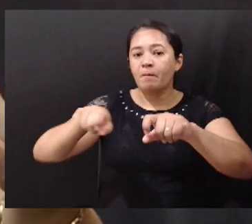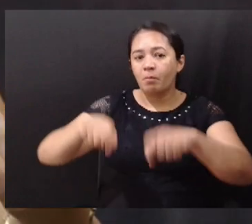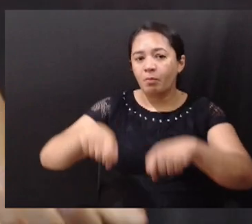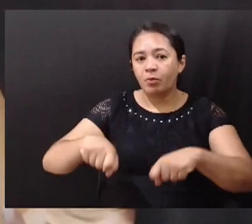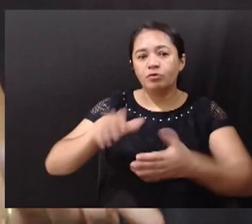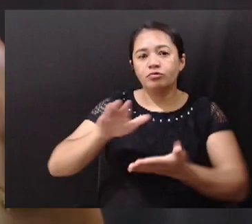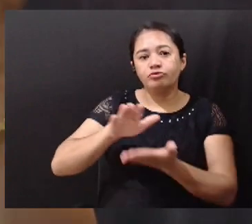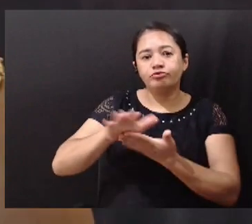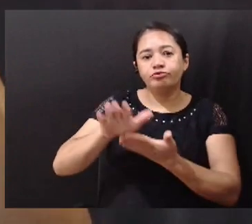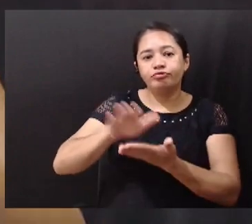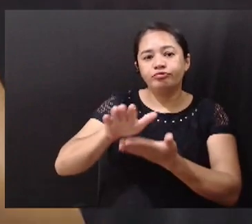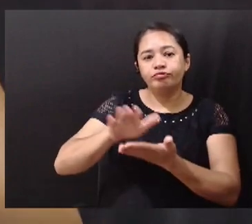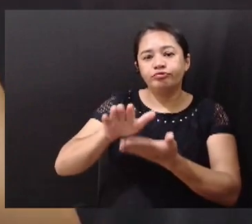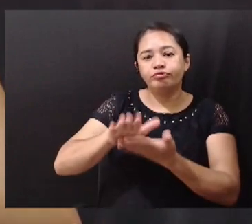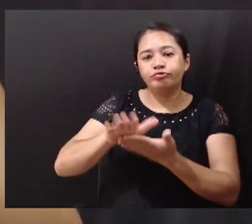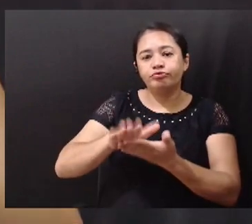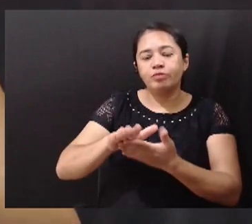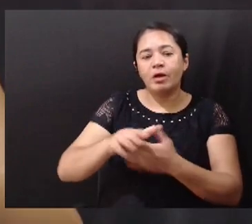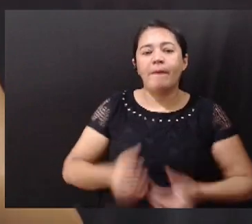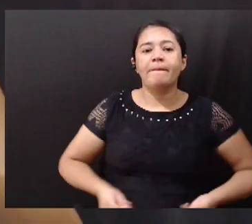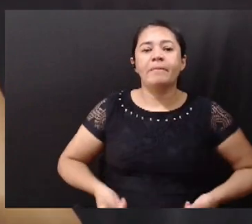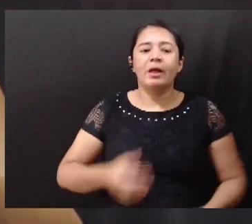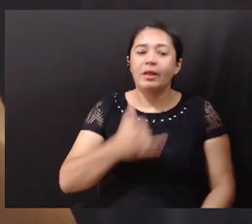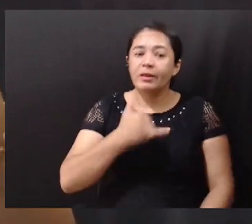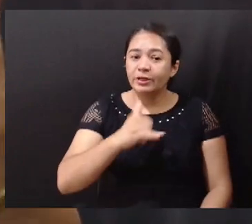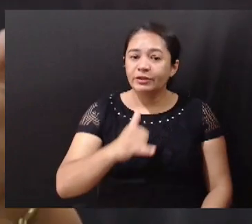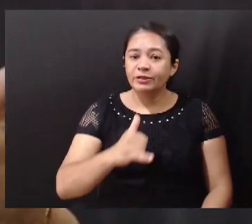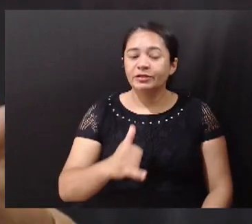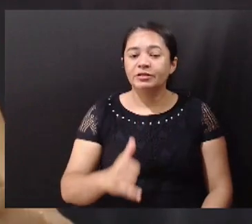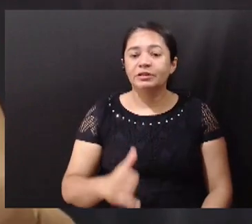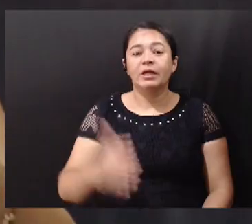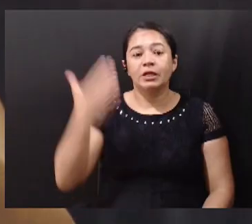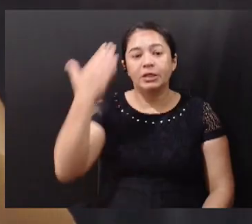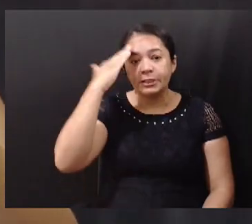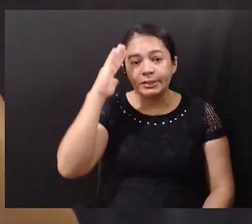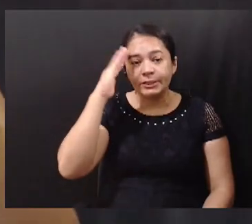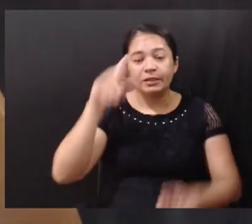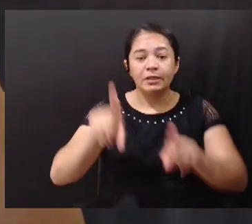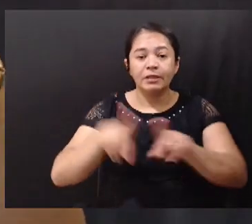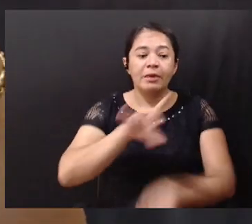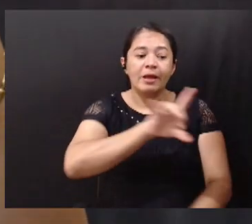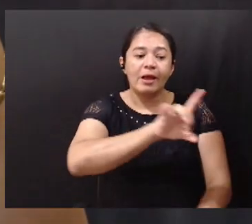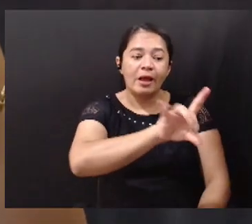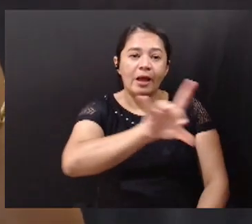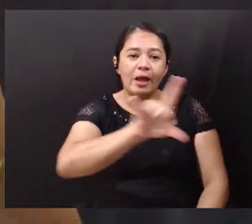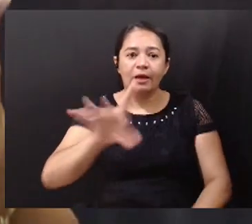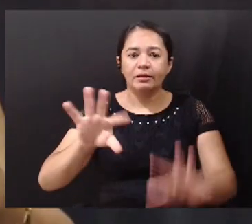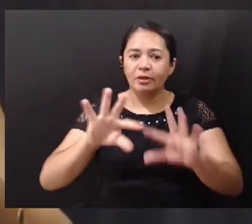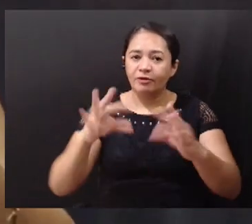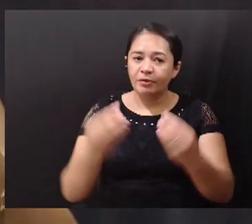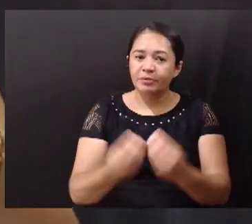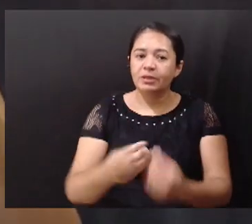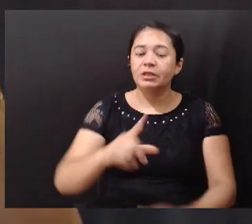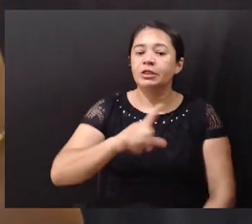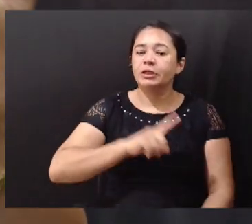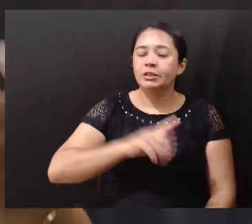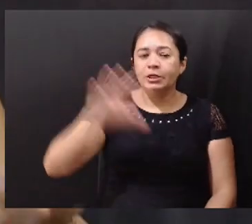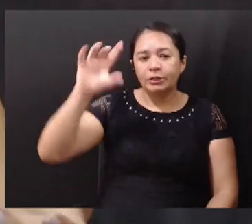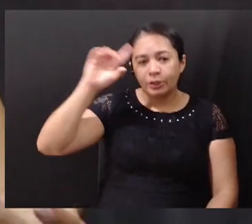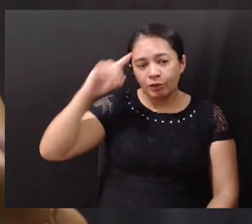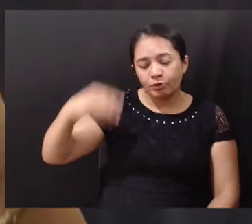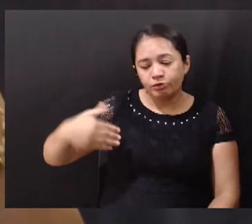energia dela, mas também entender que cada família tem a sua realidade, tem a sua rotina, a